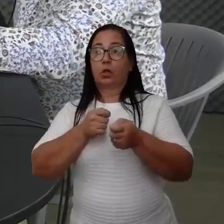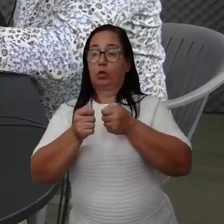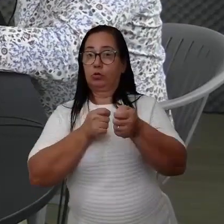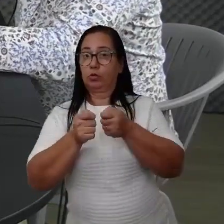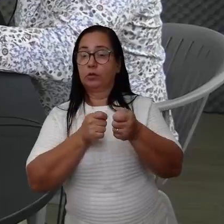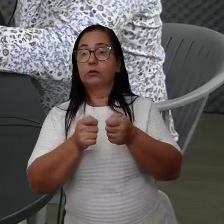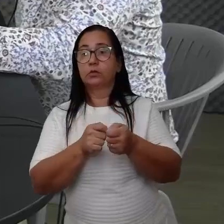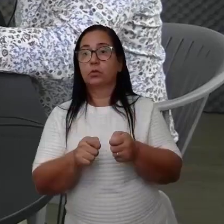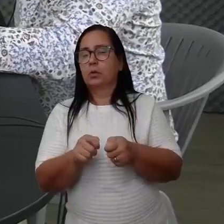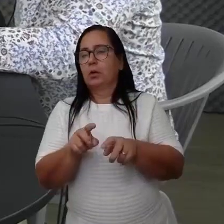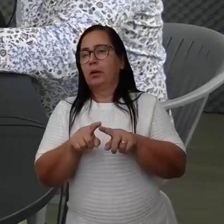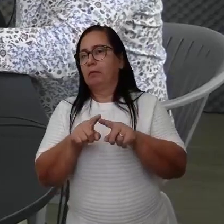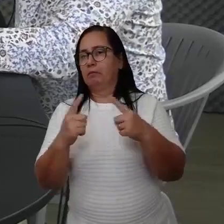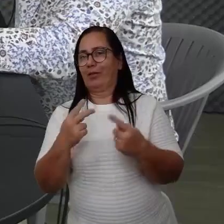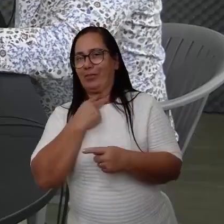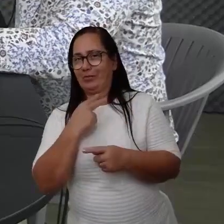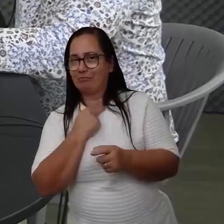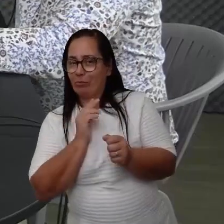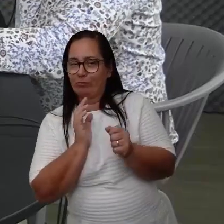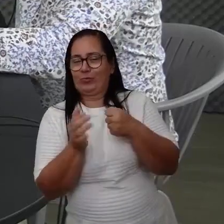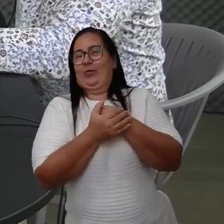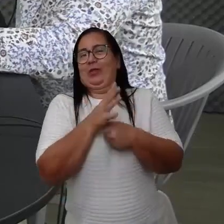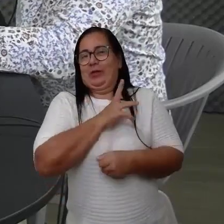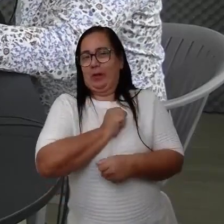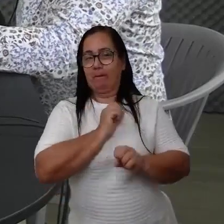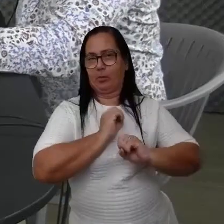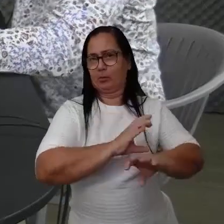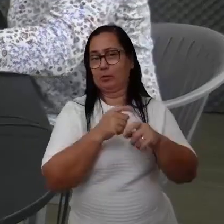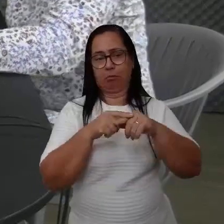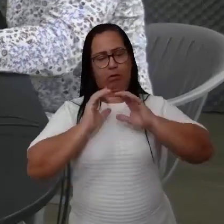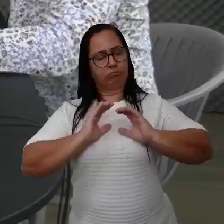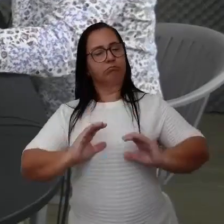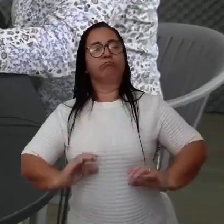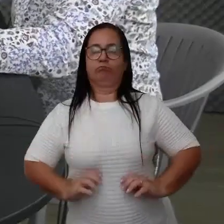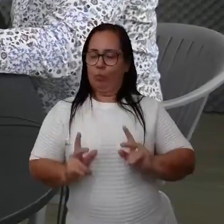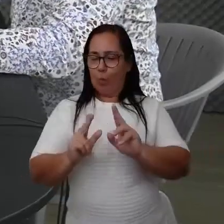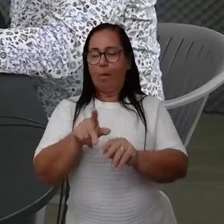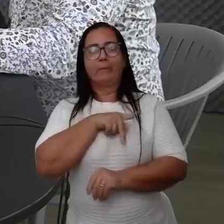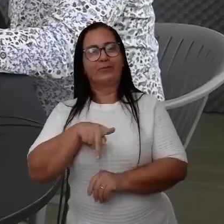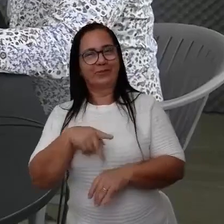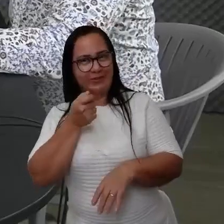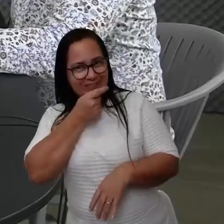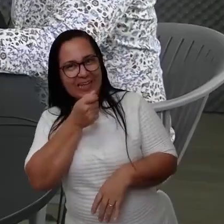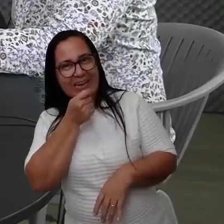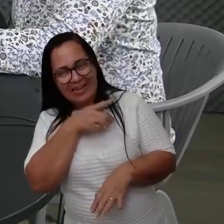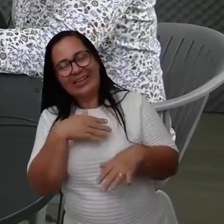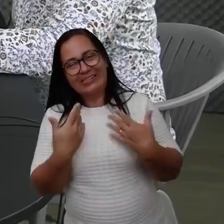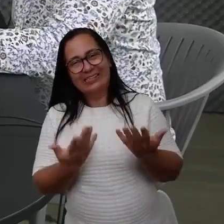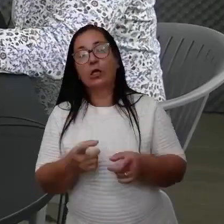para esconder que existe uma paixão pela educação aí, né? Porque a tua postura é de professora. Engraçado isso,